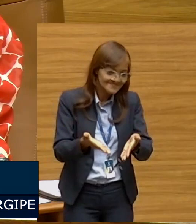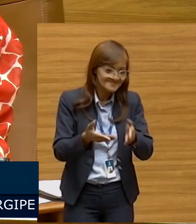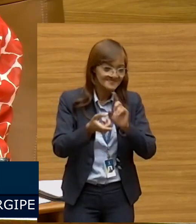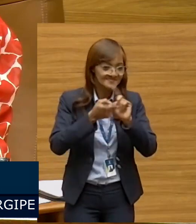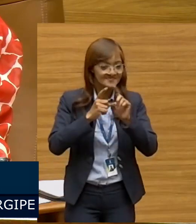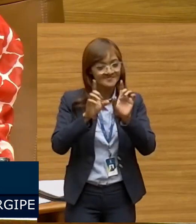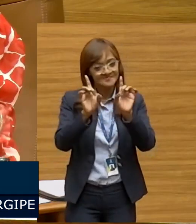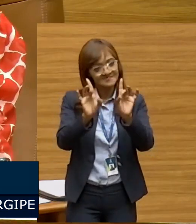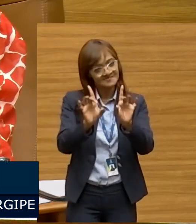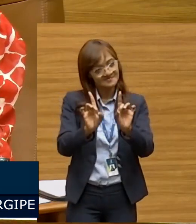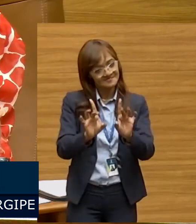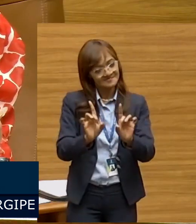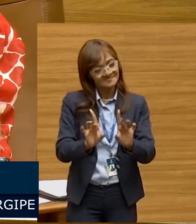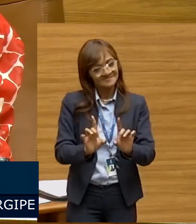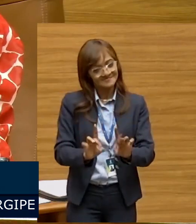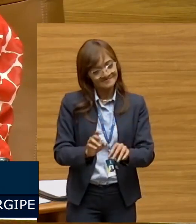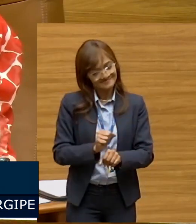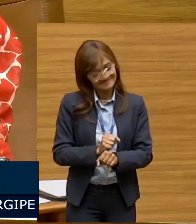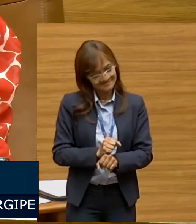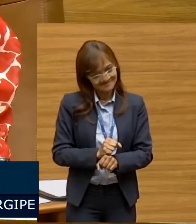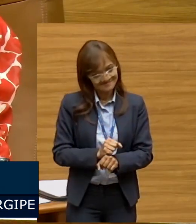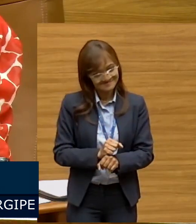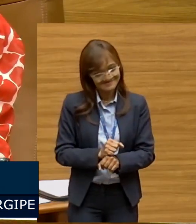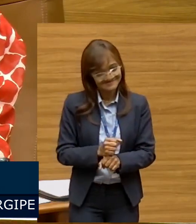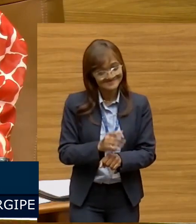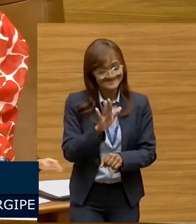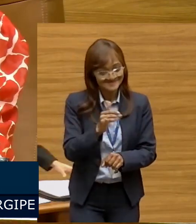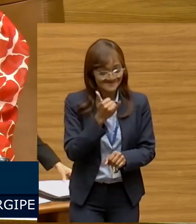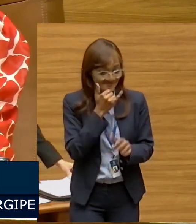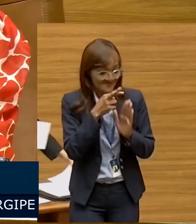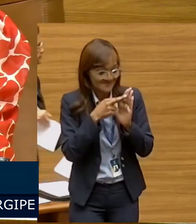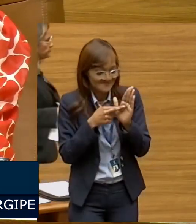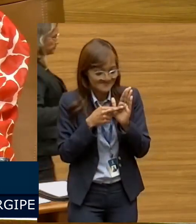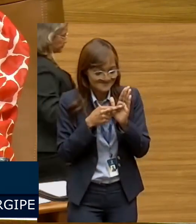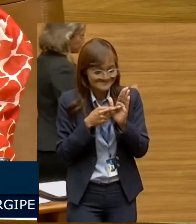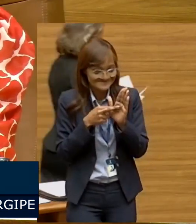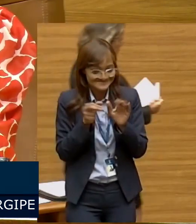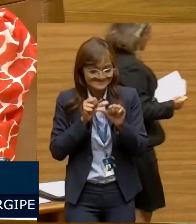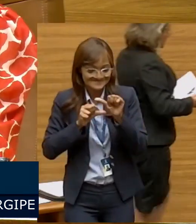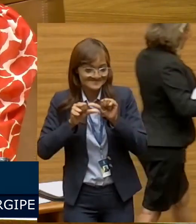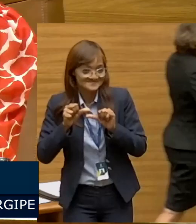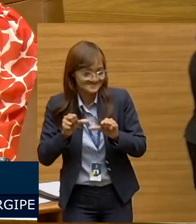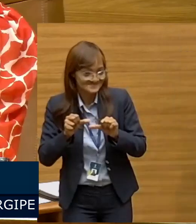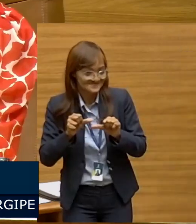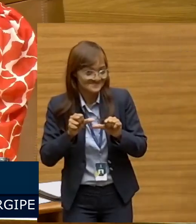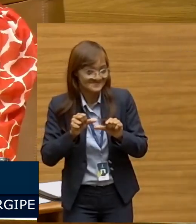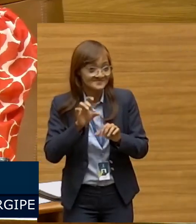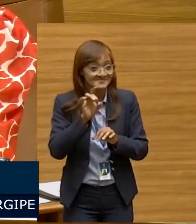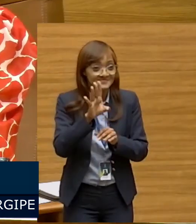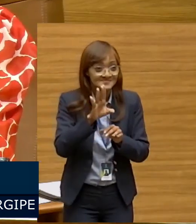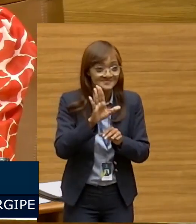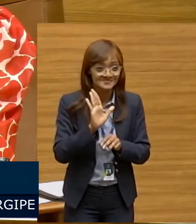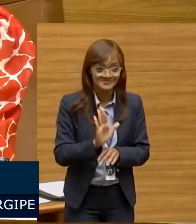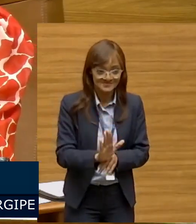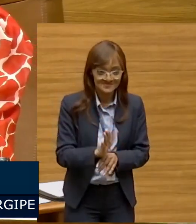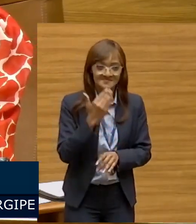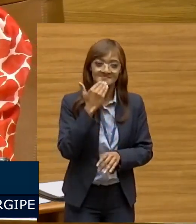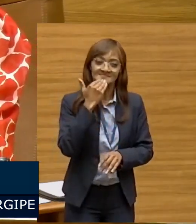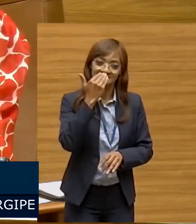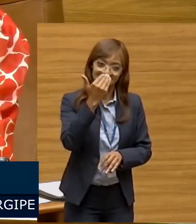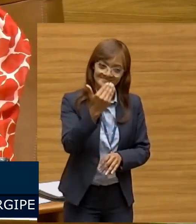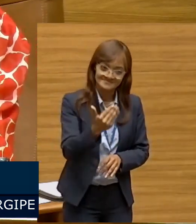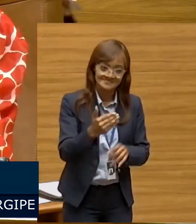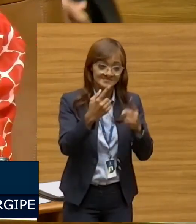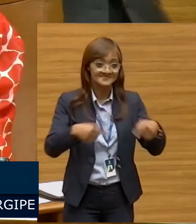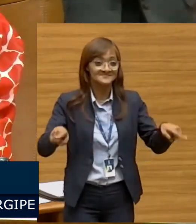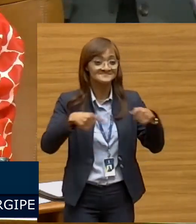especial, que eu acabei quebrando o protocolo. Inicialmente era para ter solicitado a execução do